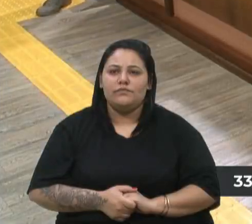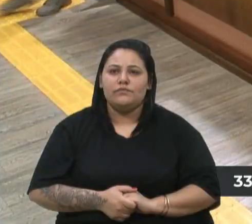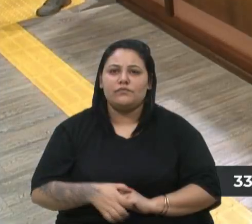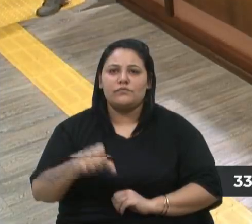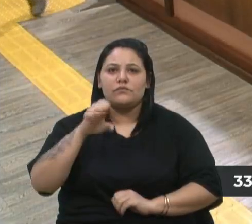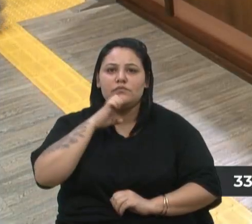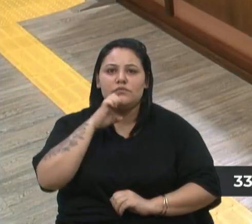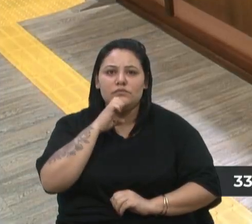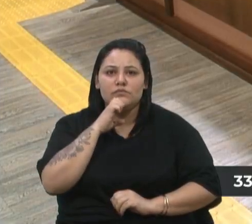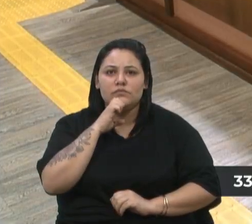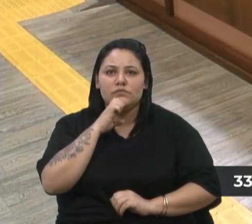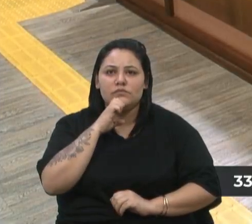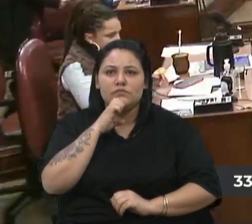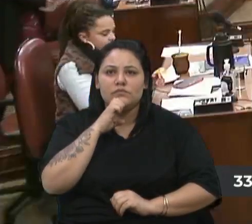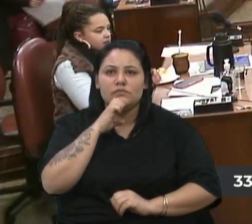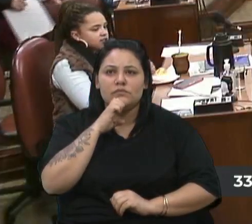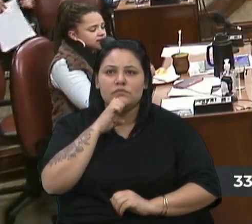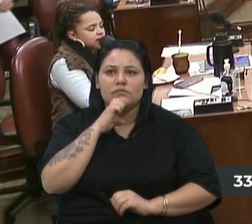Lardim.